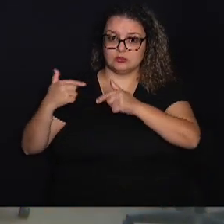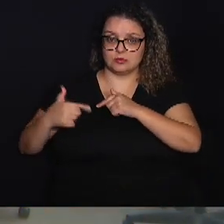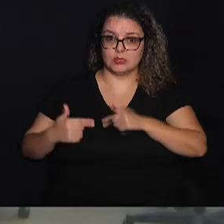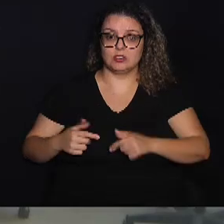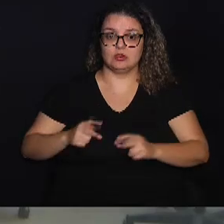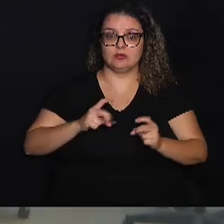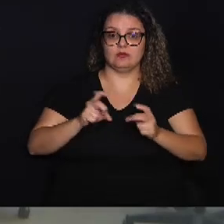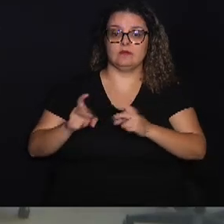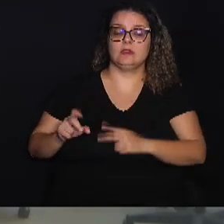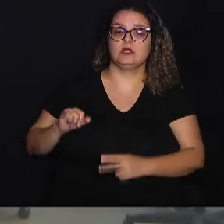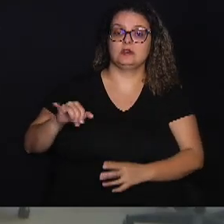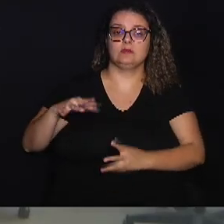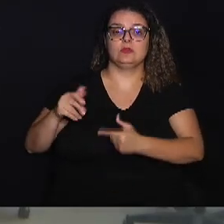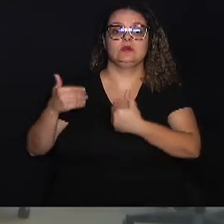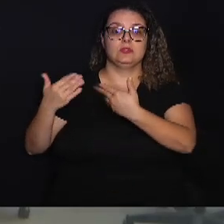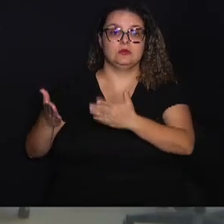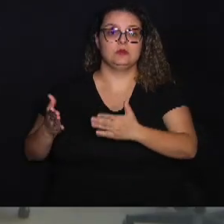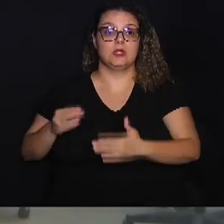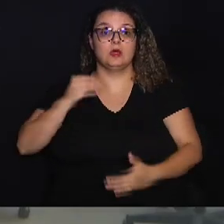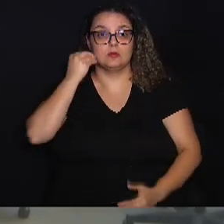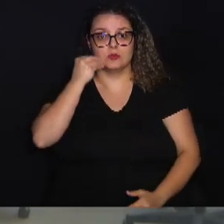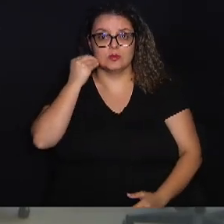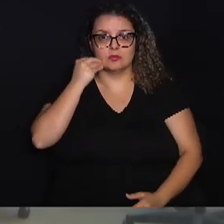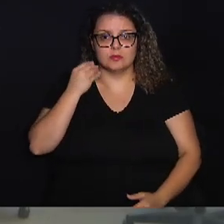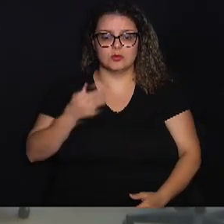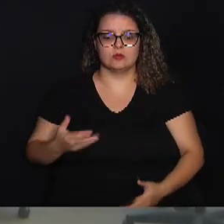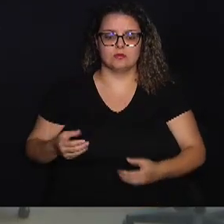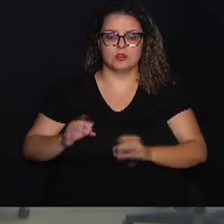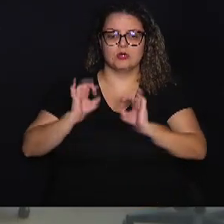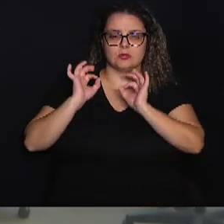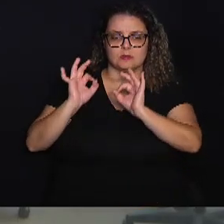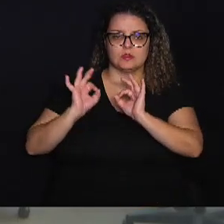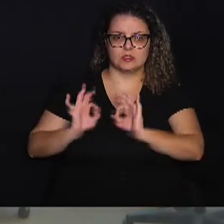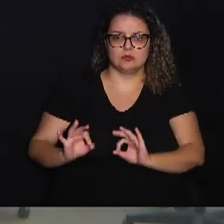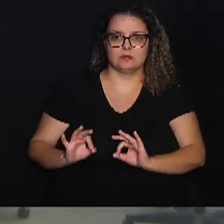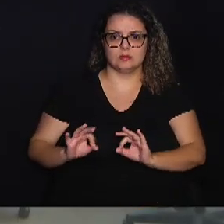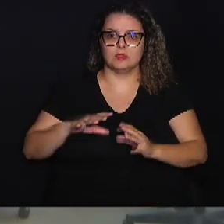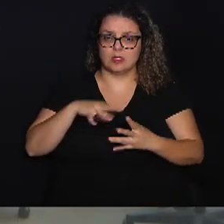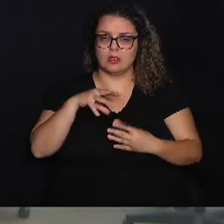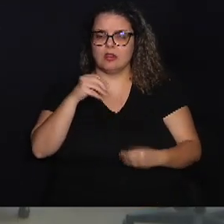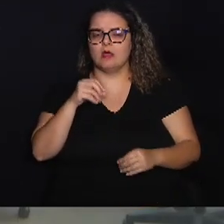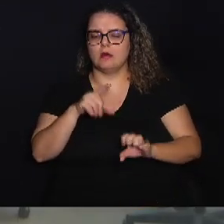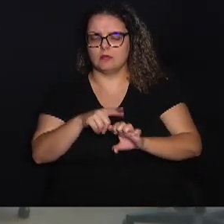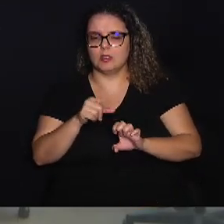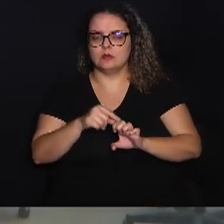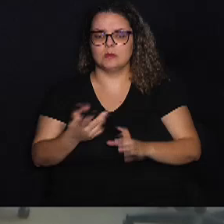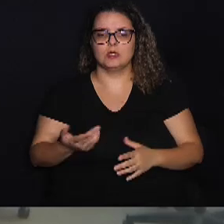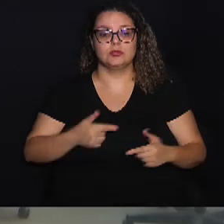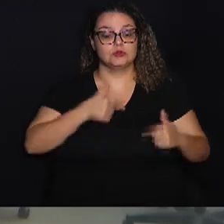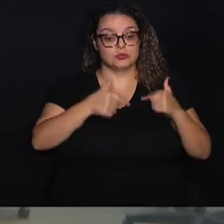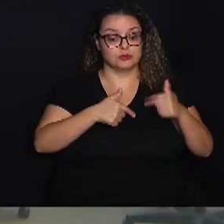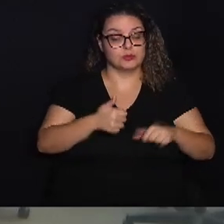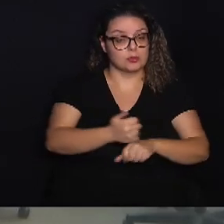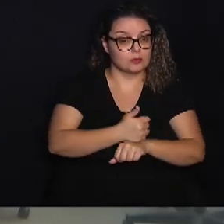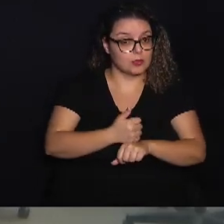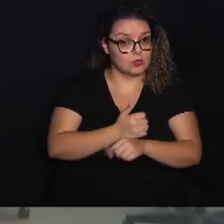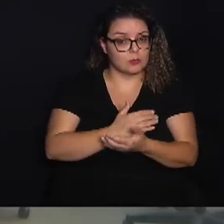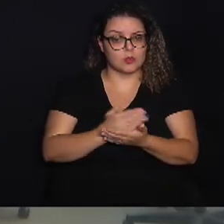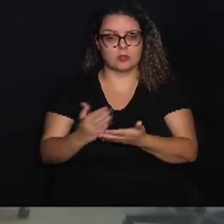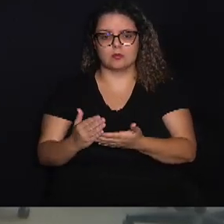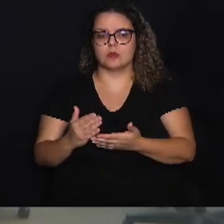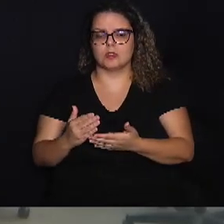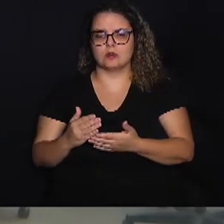Exterior marcada por experiência as habilidades excepcionais e espírito empreendedor a jornada profissional teve início com a